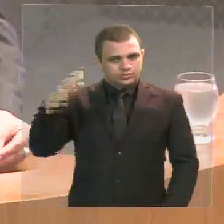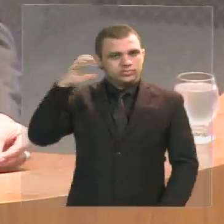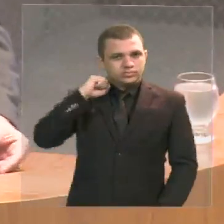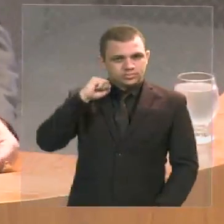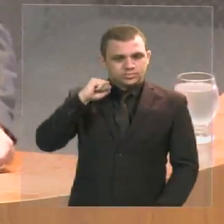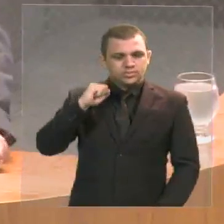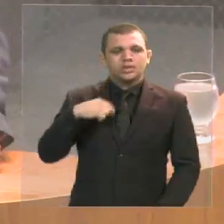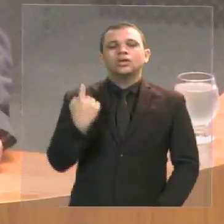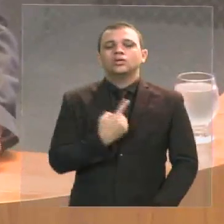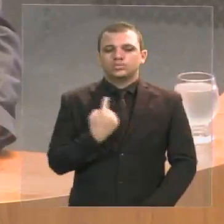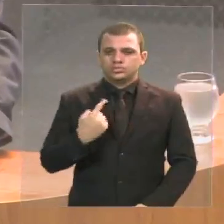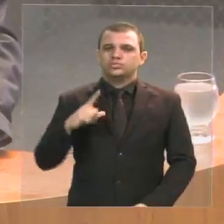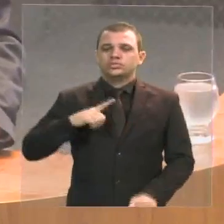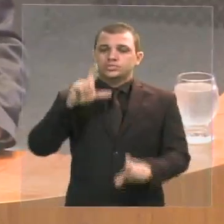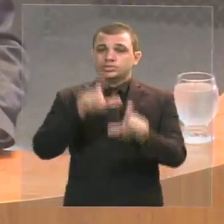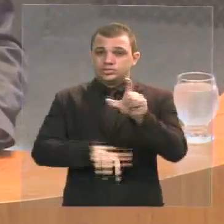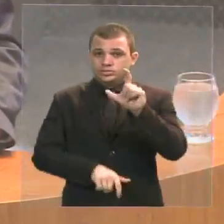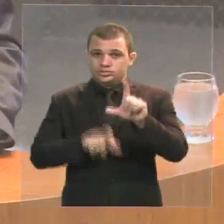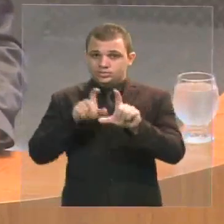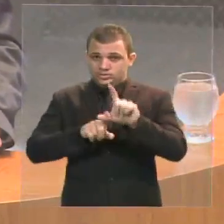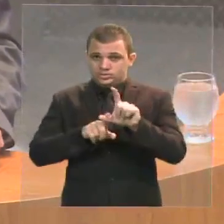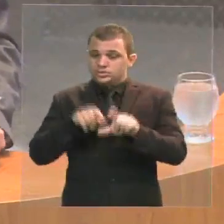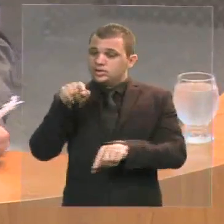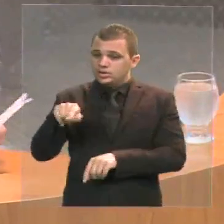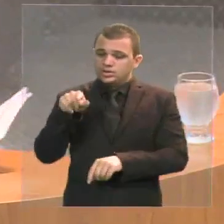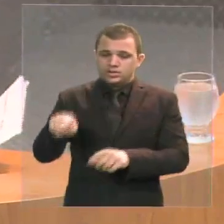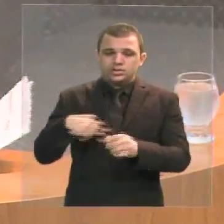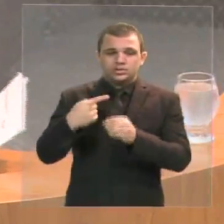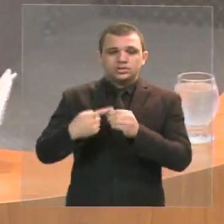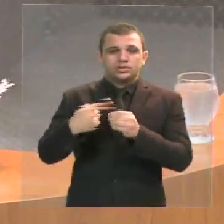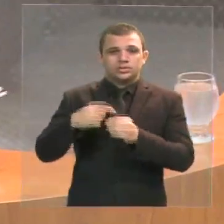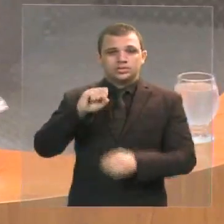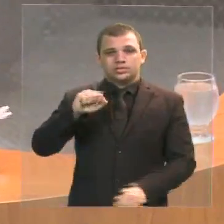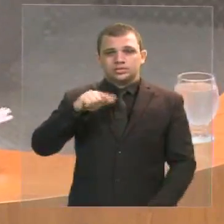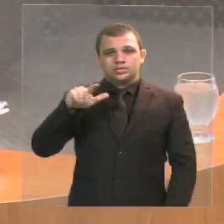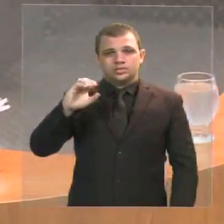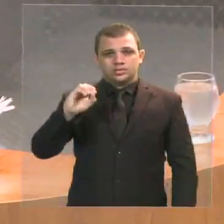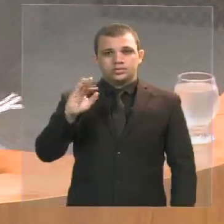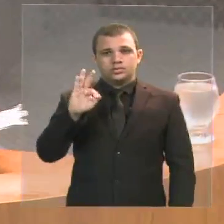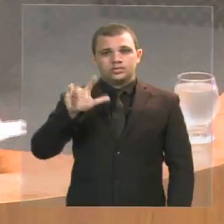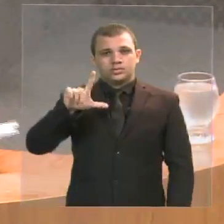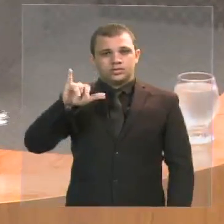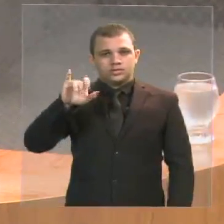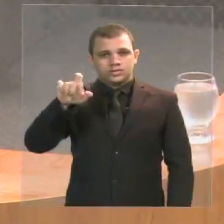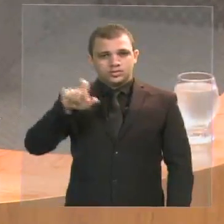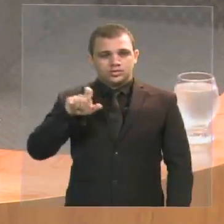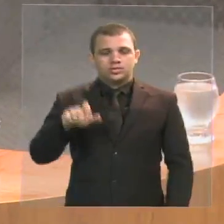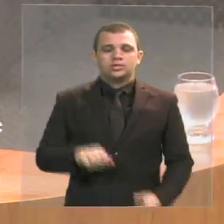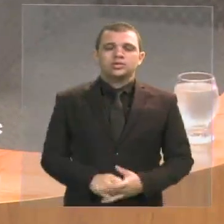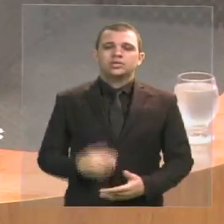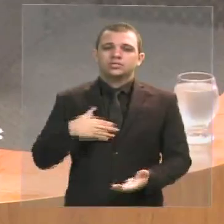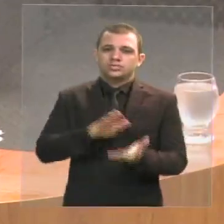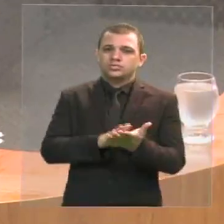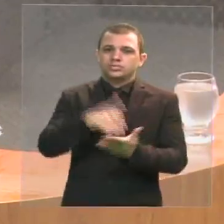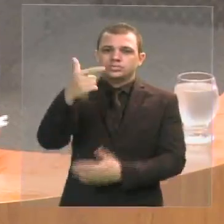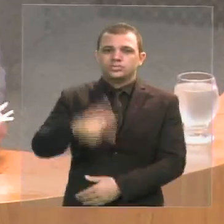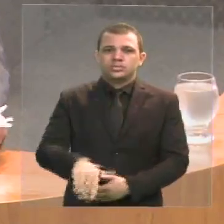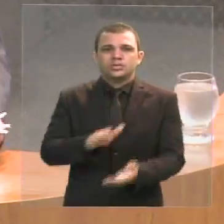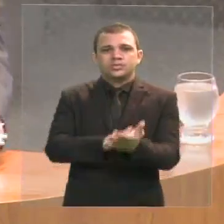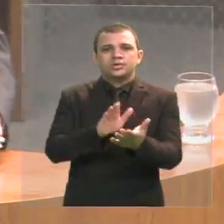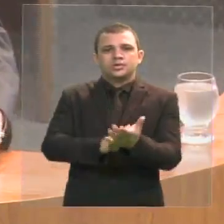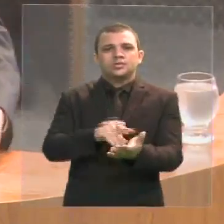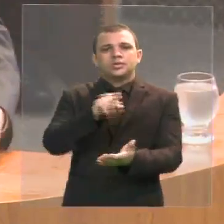uma dívida com o município de São Félix de Balsas. Então, que elogio mais uma vez, parabenizando a sensibilidade do governador Flávio Dino,